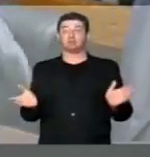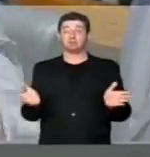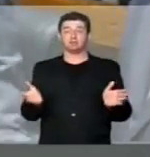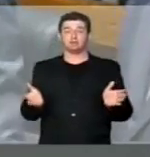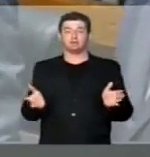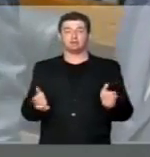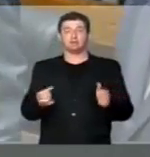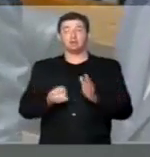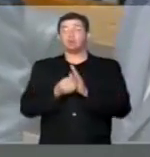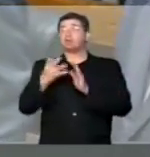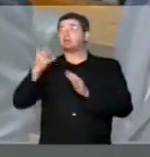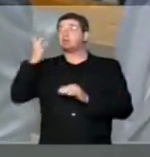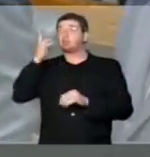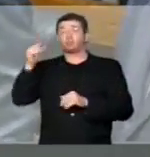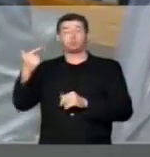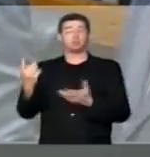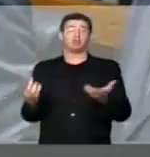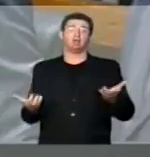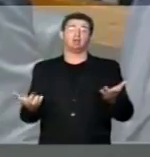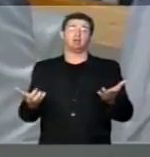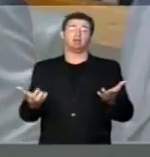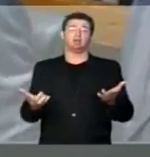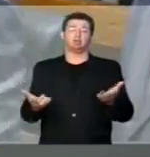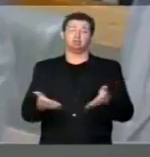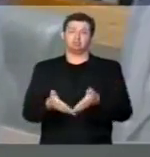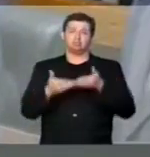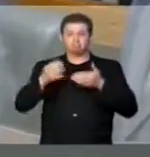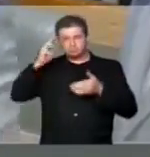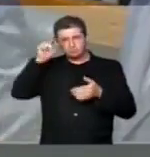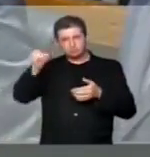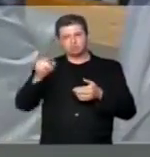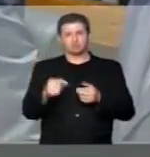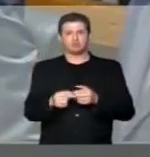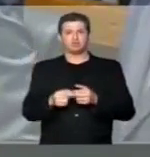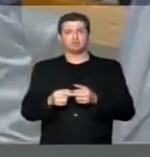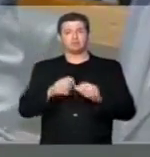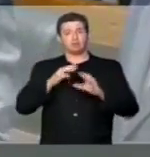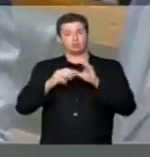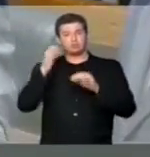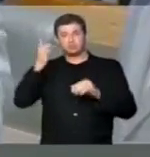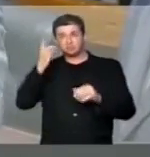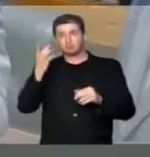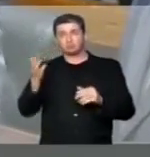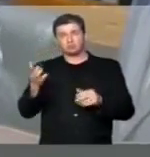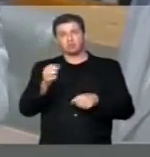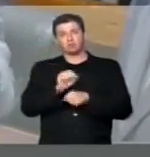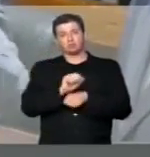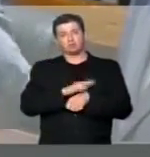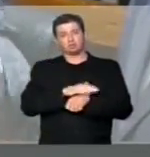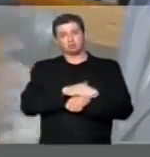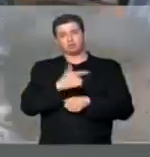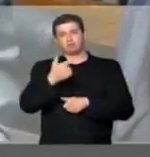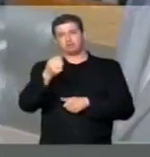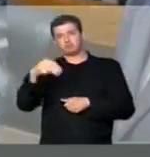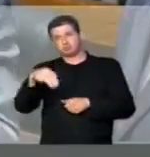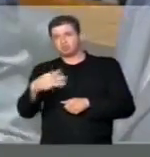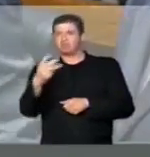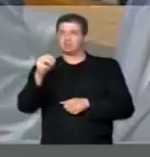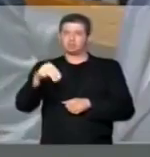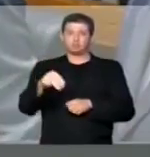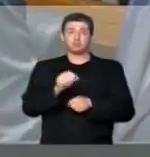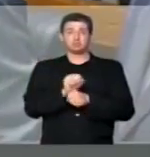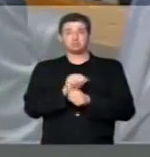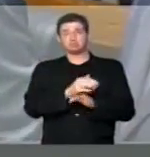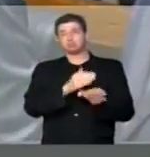A gente não tem nem número regimental, então eu pediria a Vossa Excelência que nós fizéssemos as comunicações parlamentares, isso vai durar mais uns 20 ou 30 minutos, e